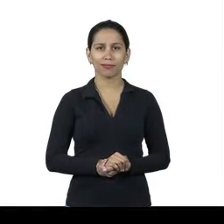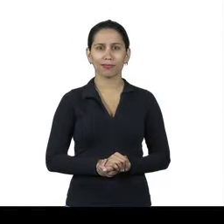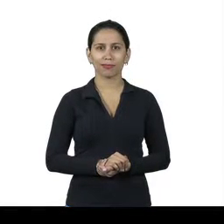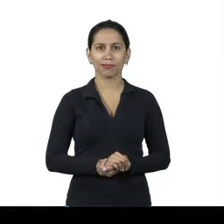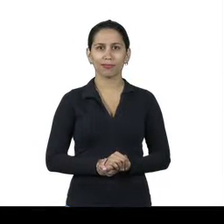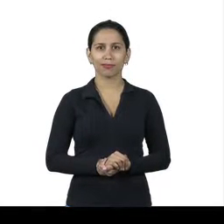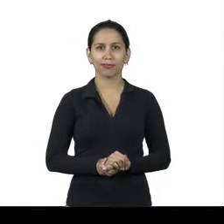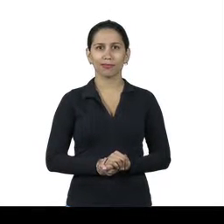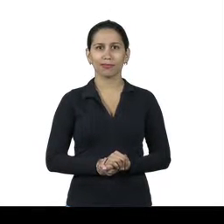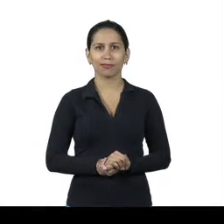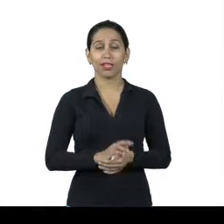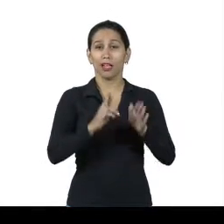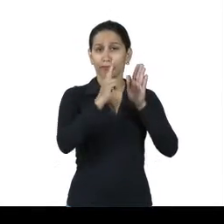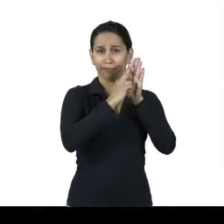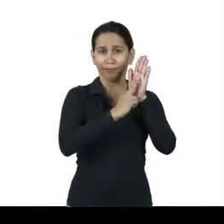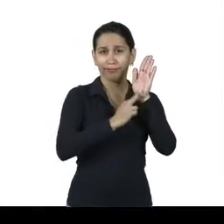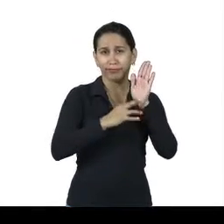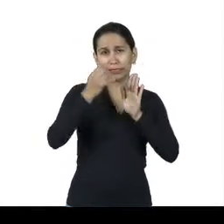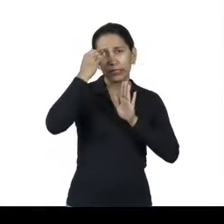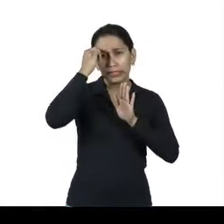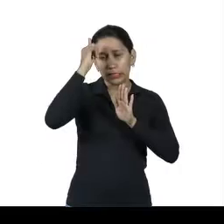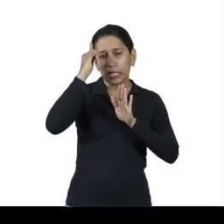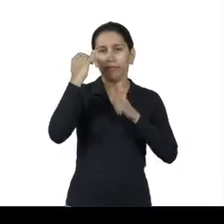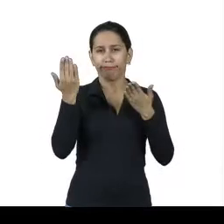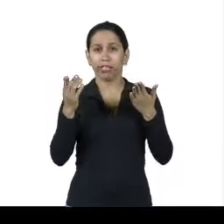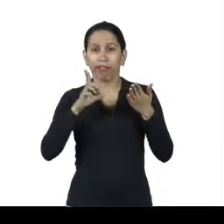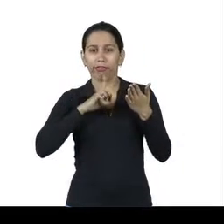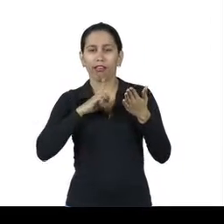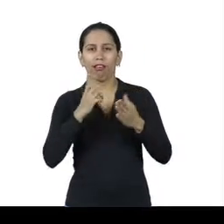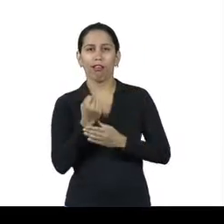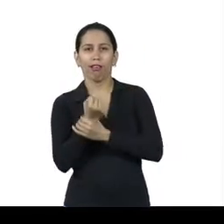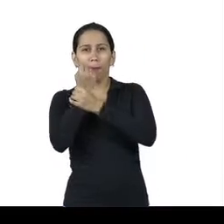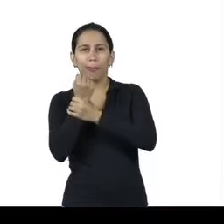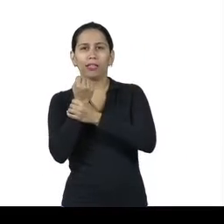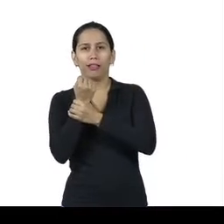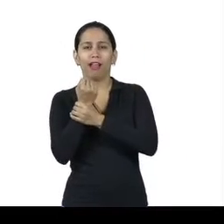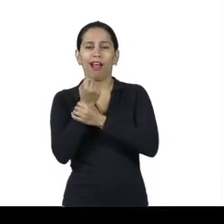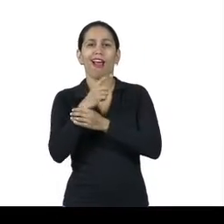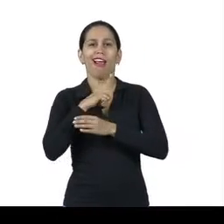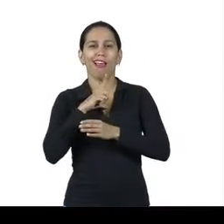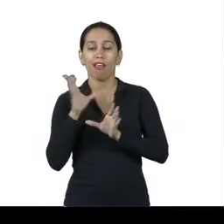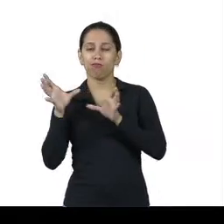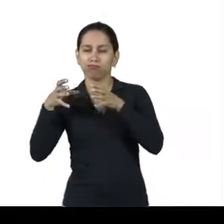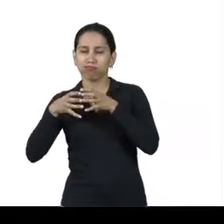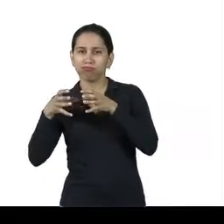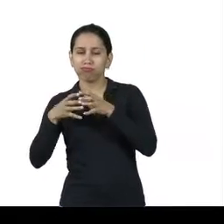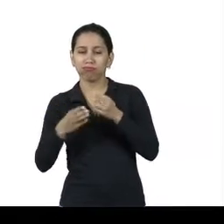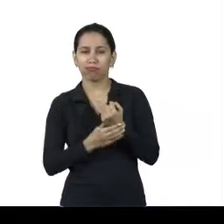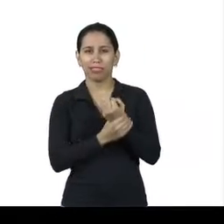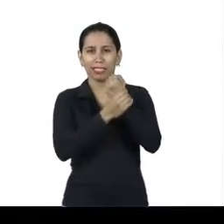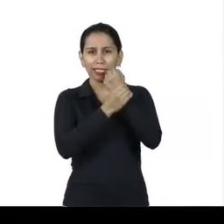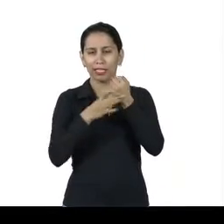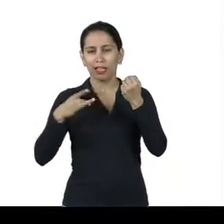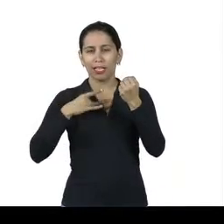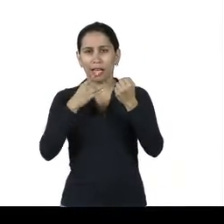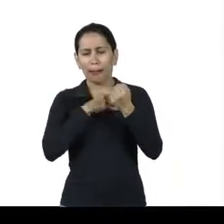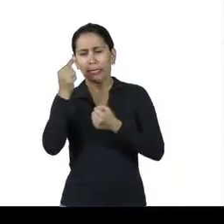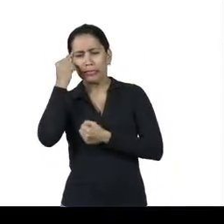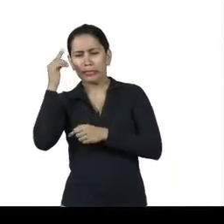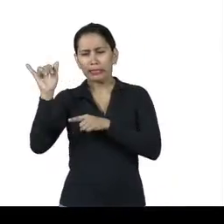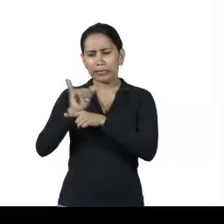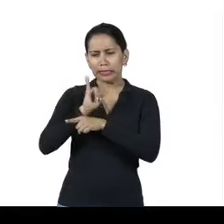As medidas de proteção são pensadas pela equipe de segurança e saúde do trabalho da sua empresa, composta por